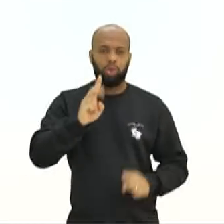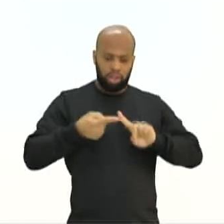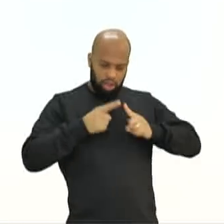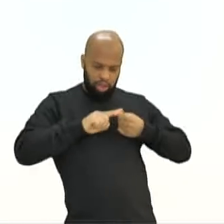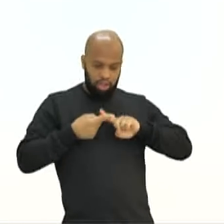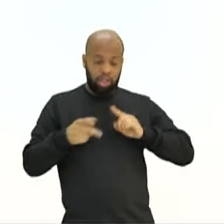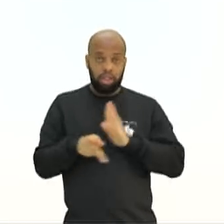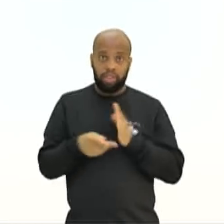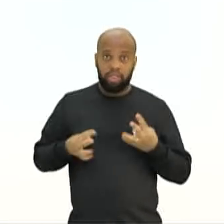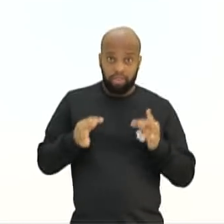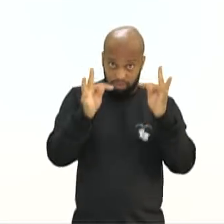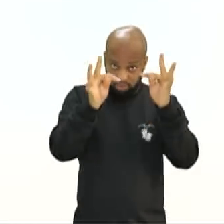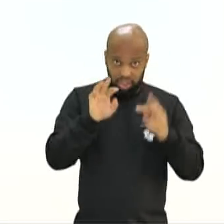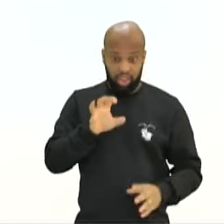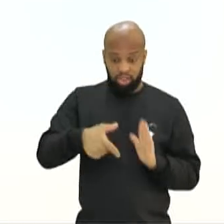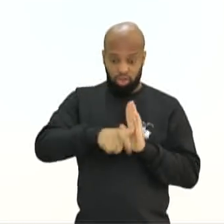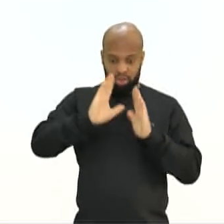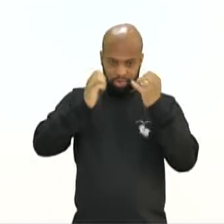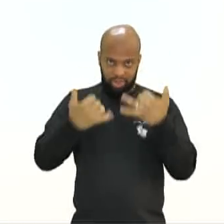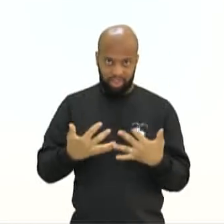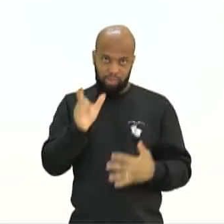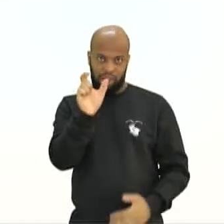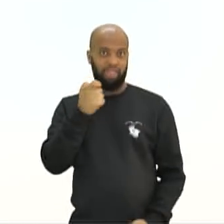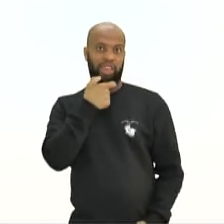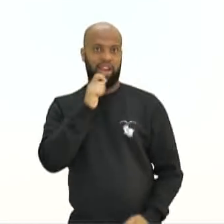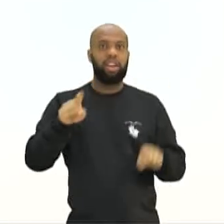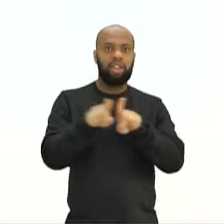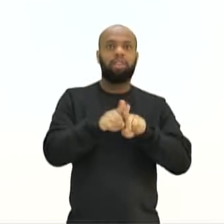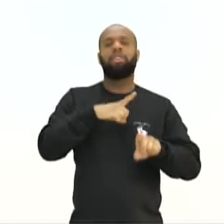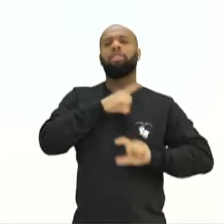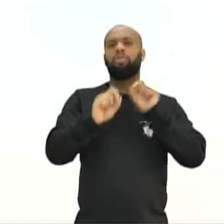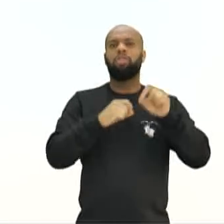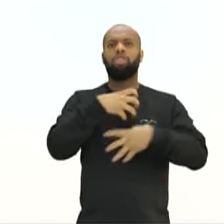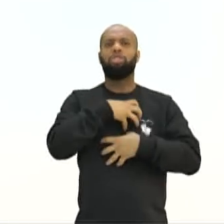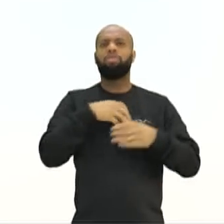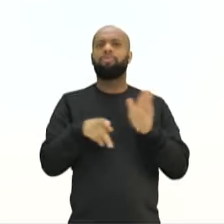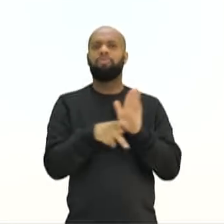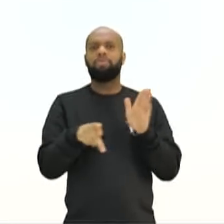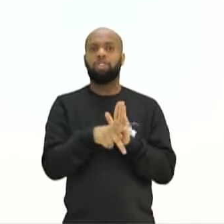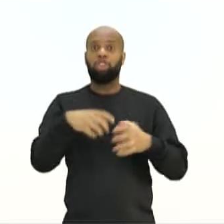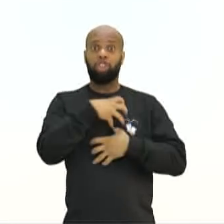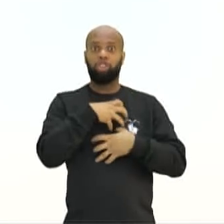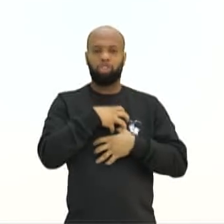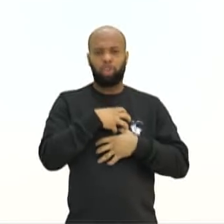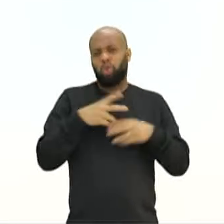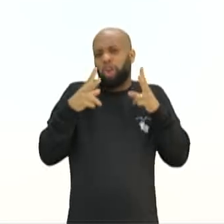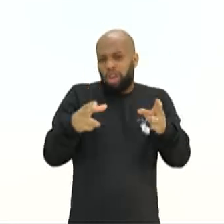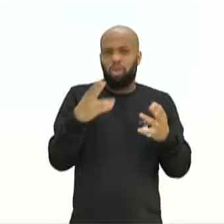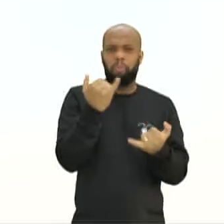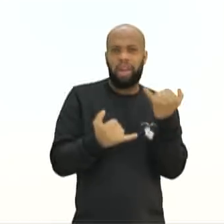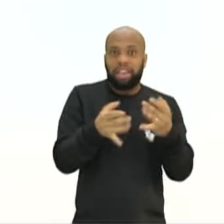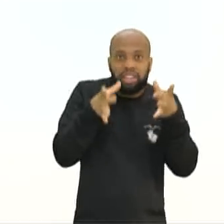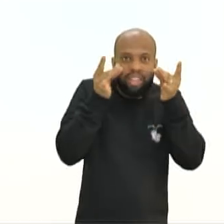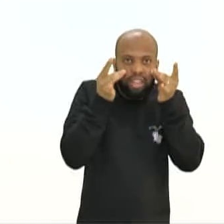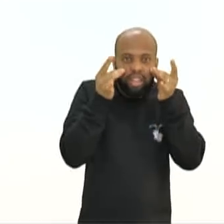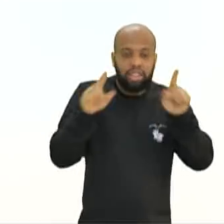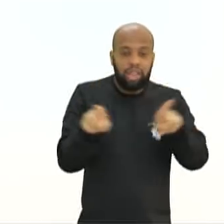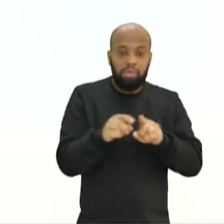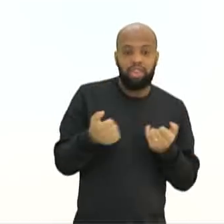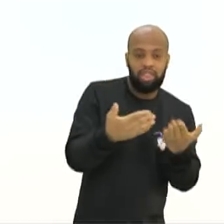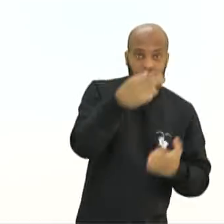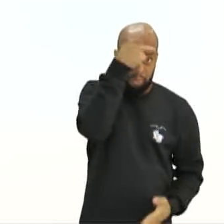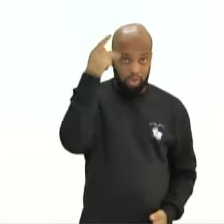de tecnologias de streaming e de alta definição a atmosfera de cassinos físicos e oferecendo aos usuários